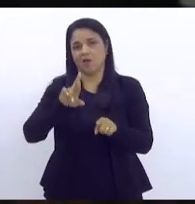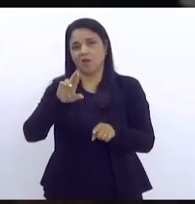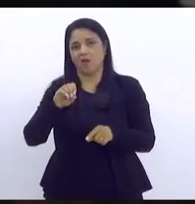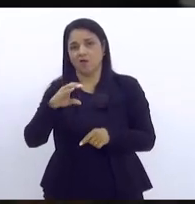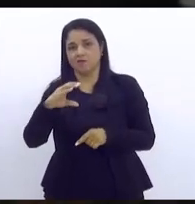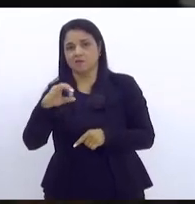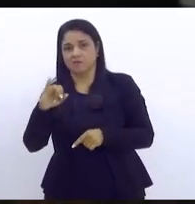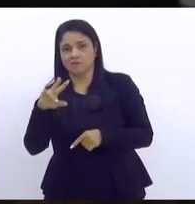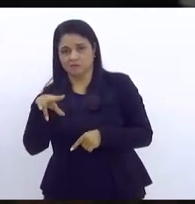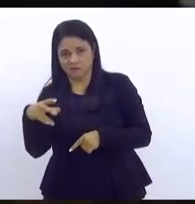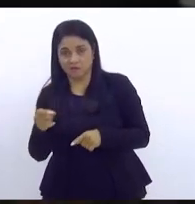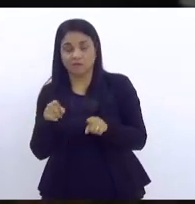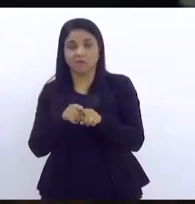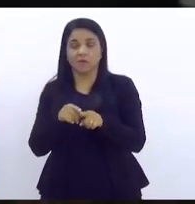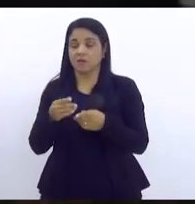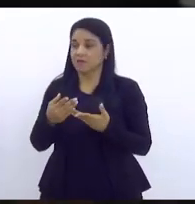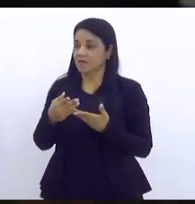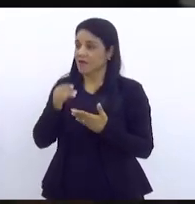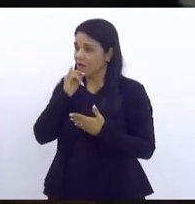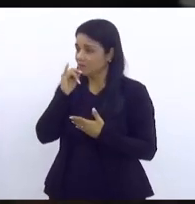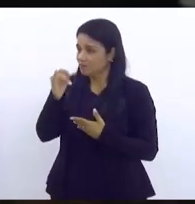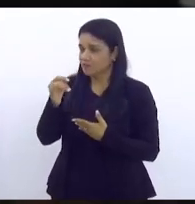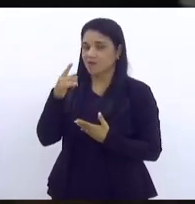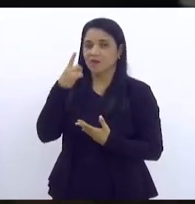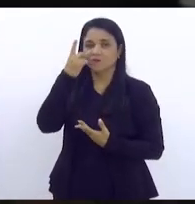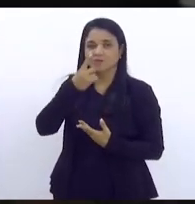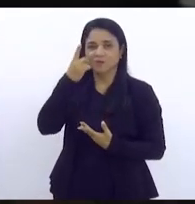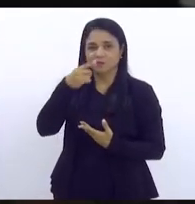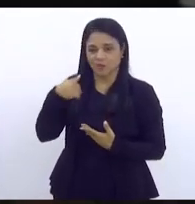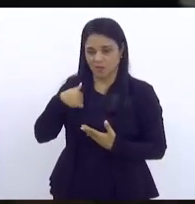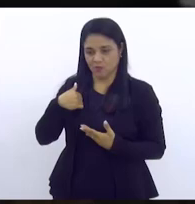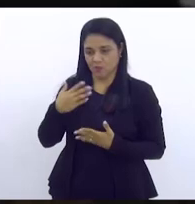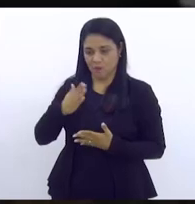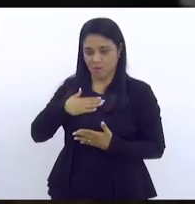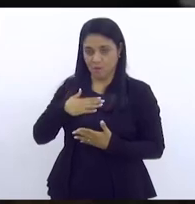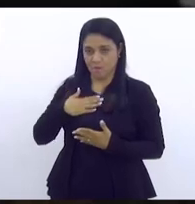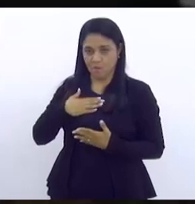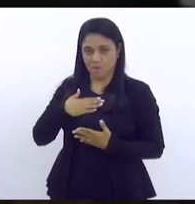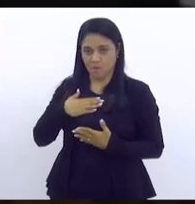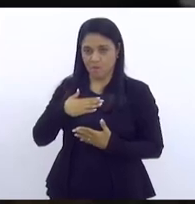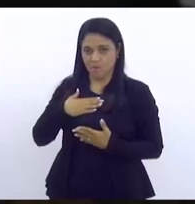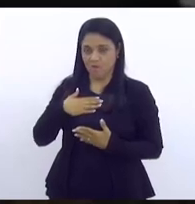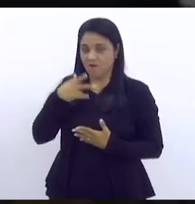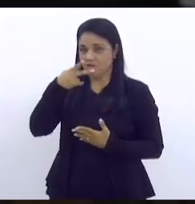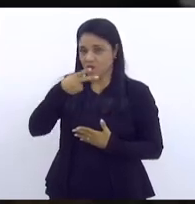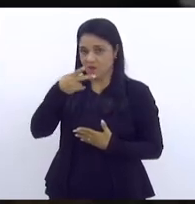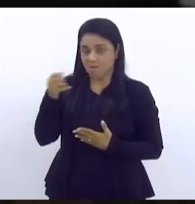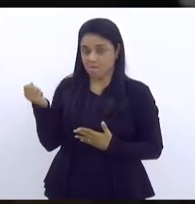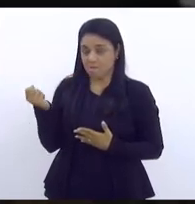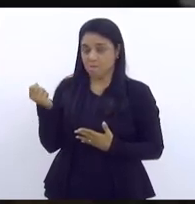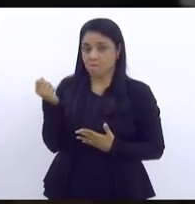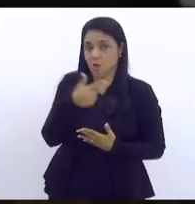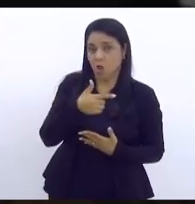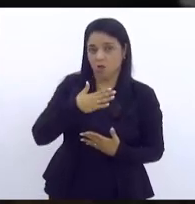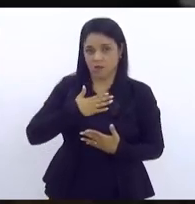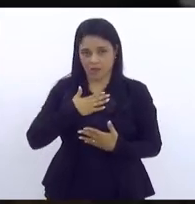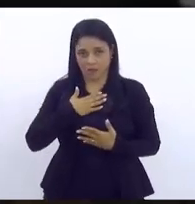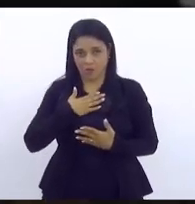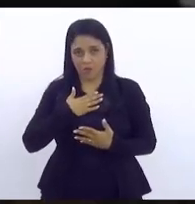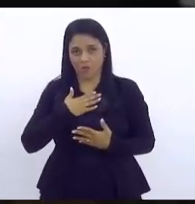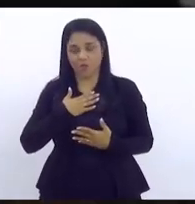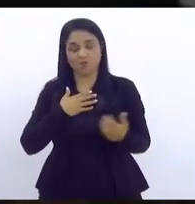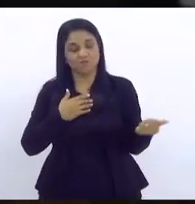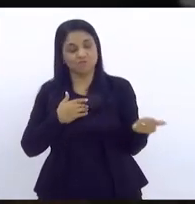a presença de um parlament que vai falar muito melhor que eu sobre as ausências no Grande Rio Deputado Professor